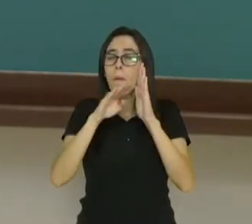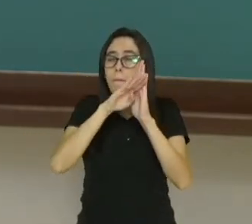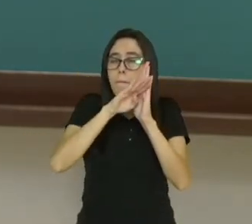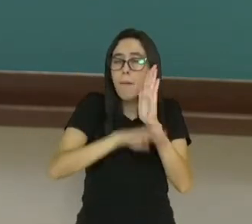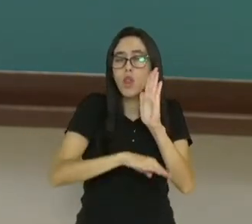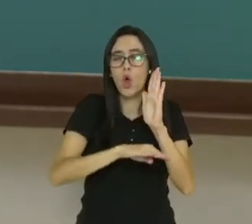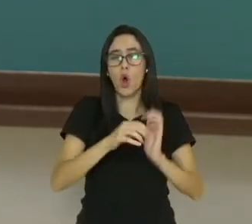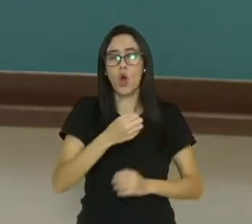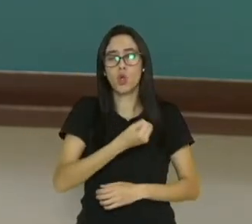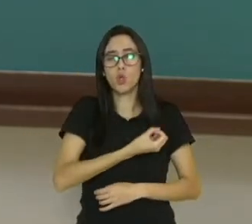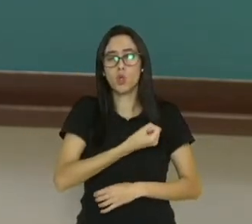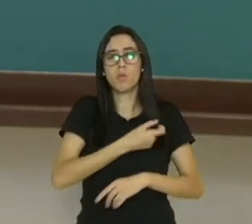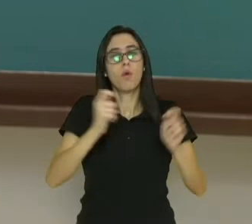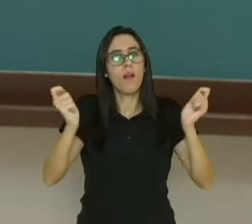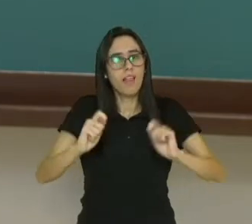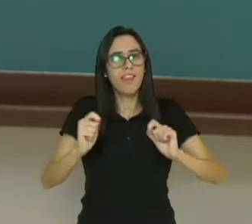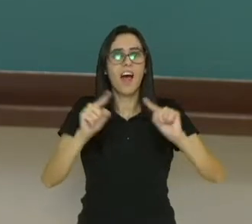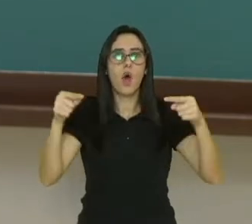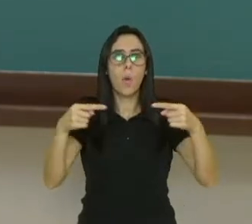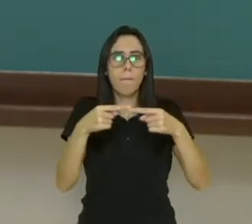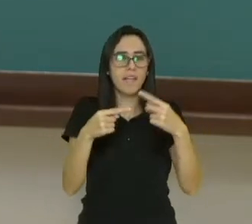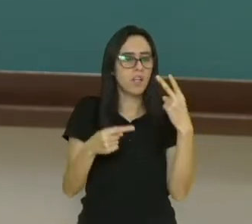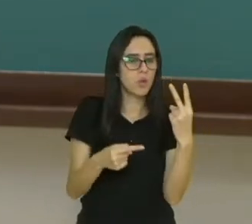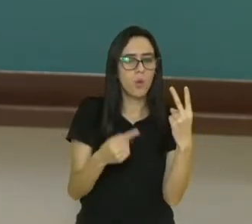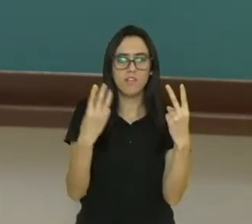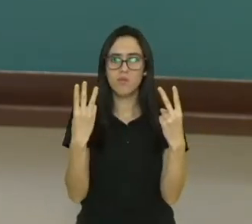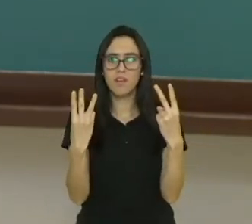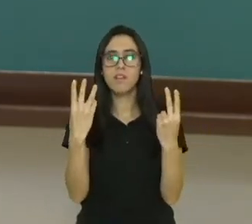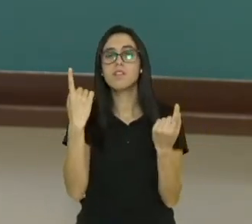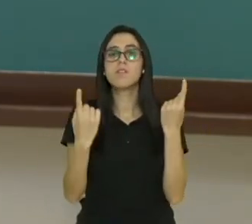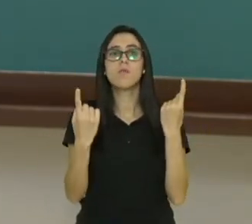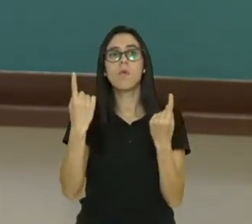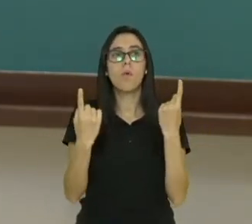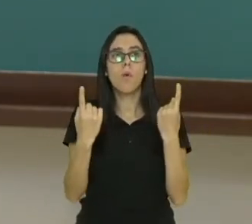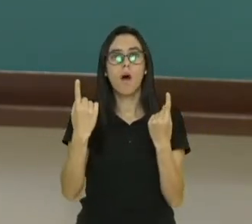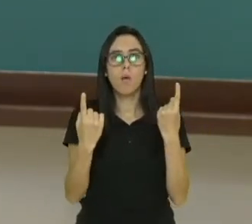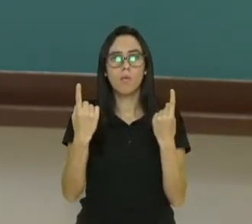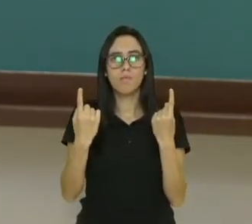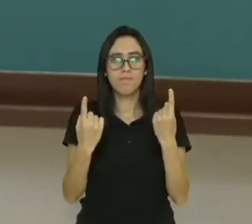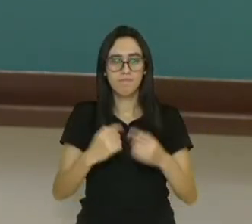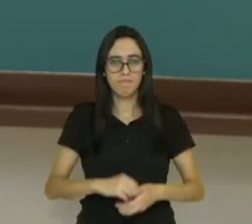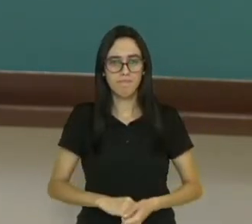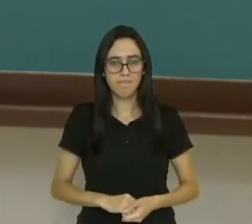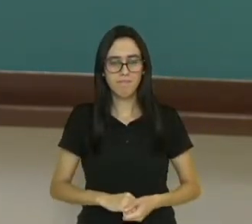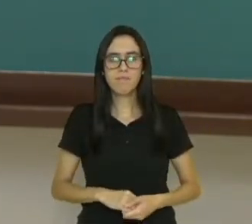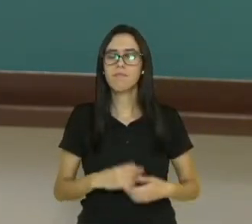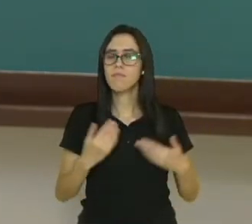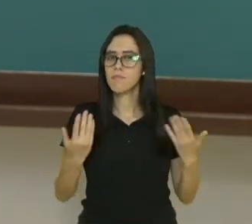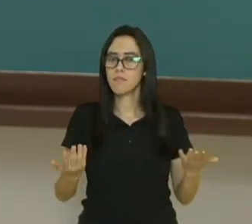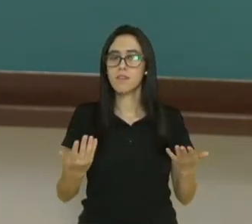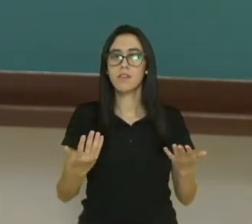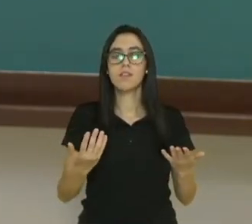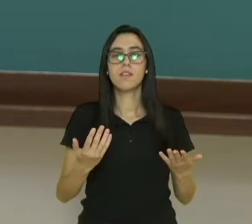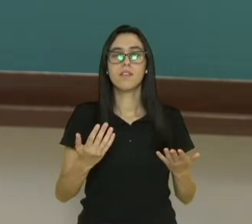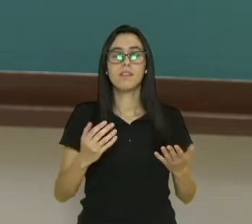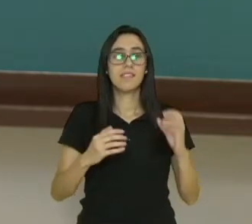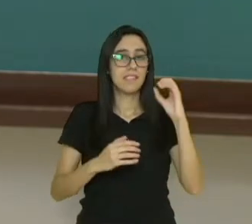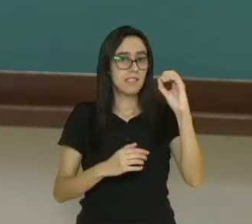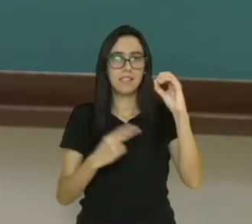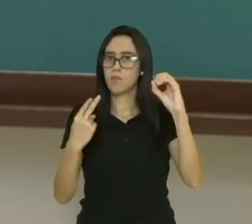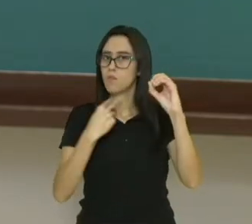que é múltiplo dos dois números ao mesmo tempo. Quais outros números? O 2 e o 3. Bom, se eu tenho que excluir o